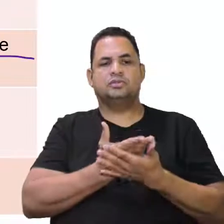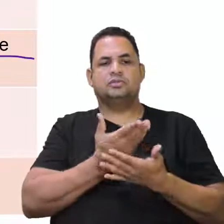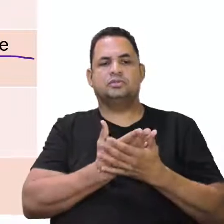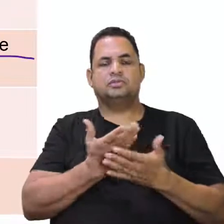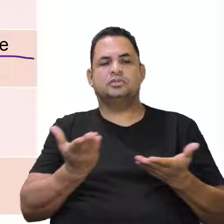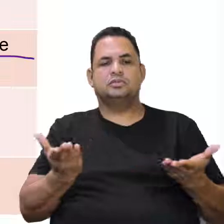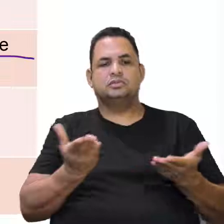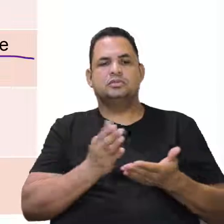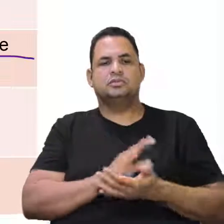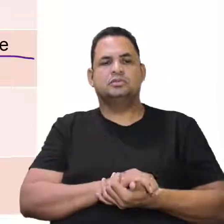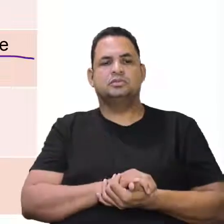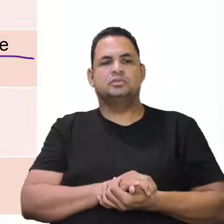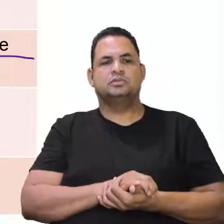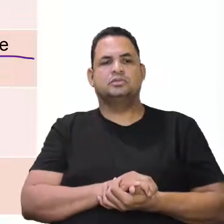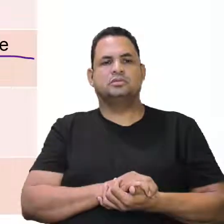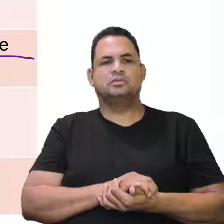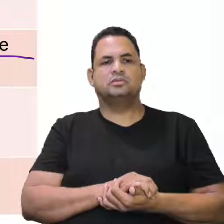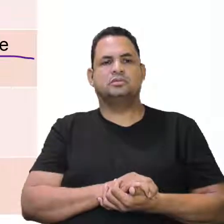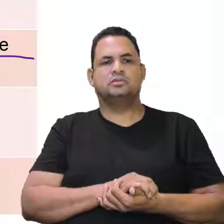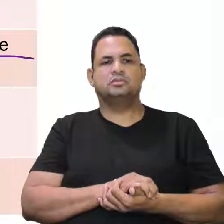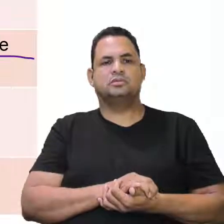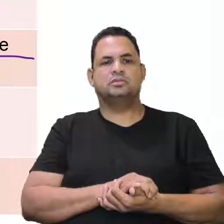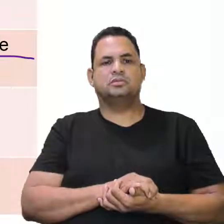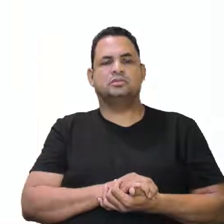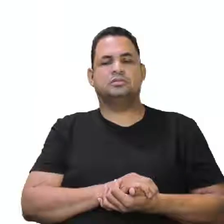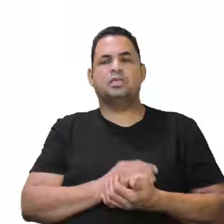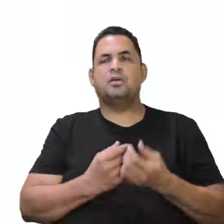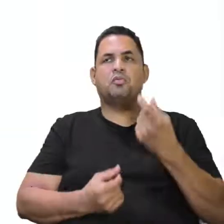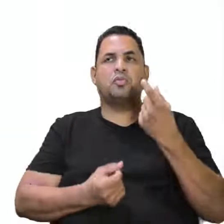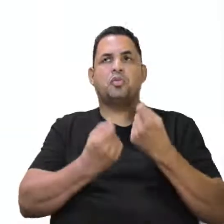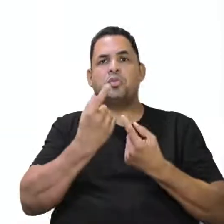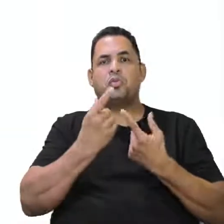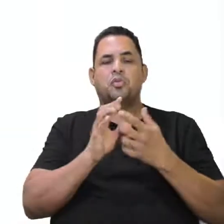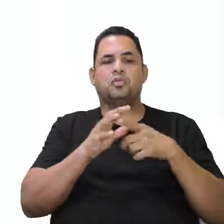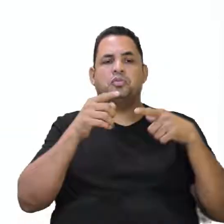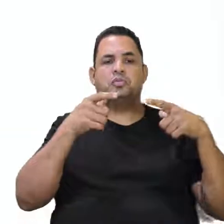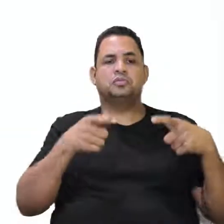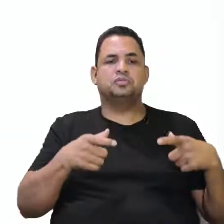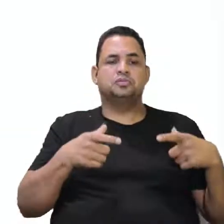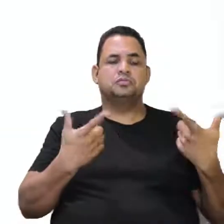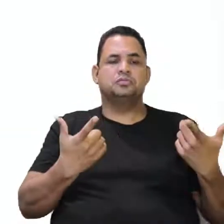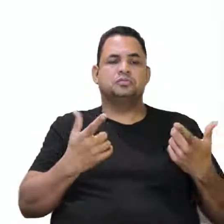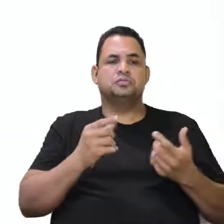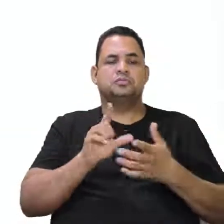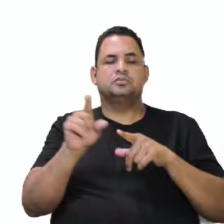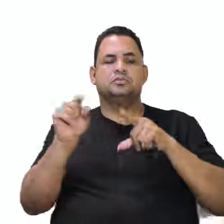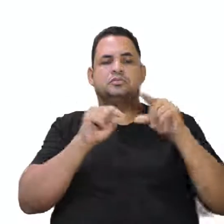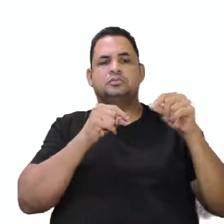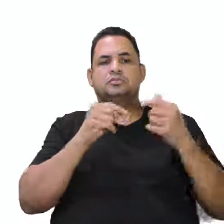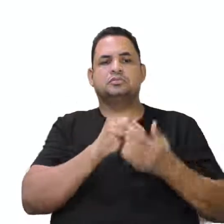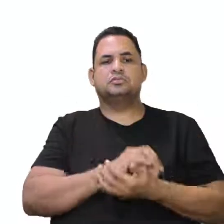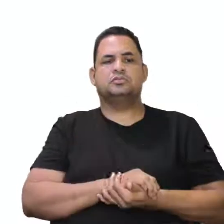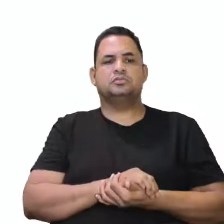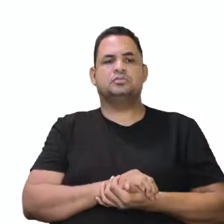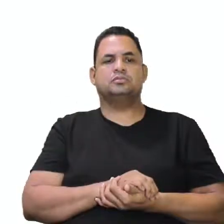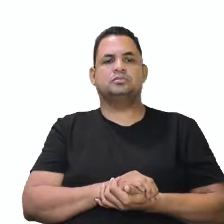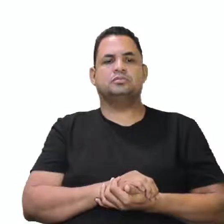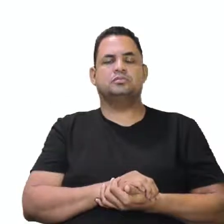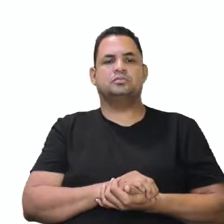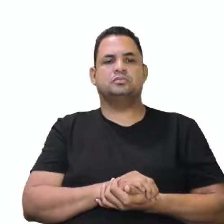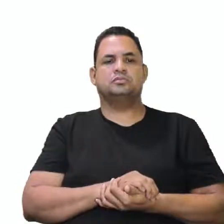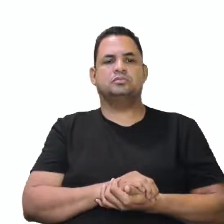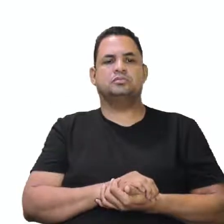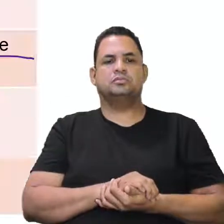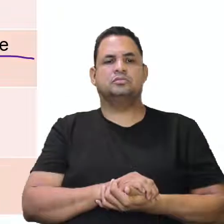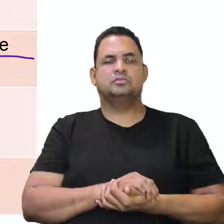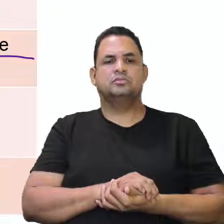nossa aula, anywhere é aqui em algum lugar. Olha aqui, ó, as opções que você tem. Anywhere, somewhere.